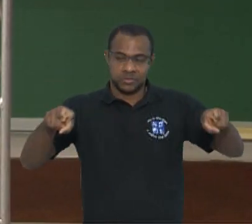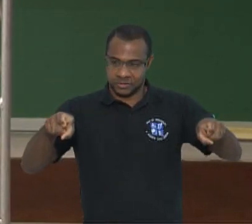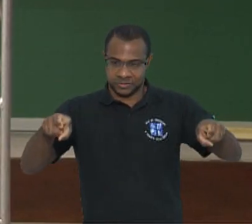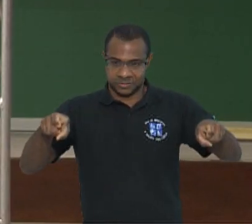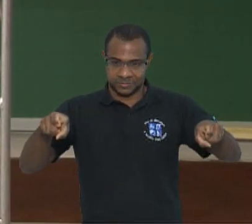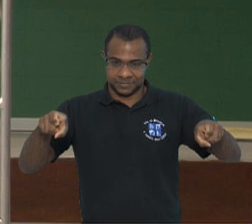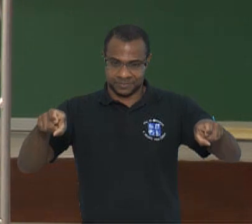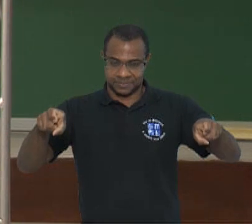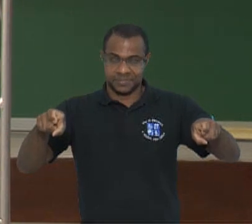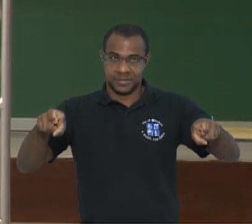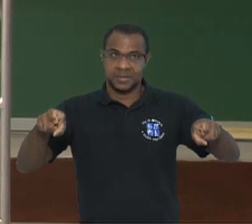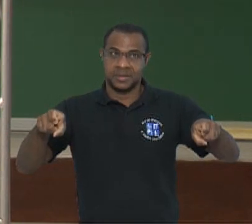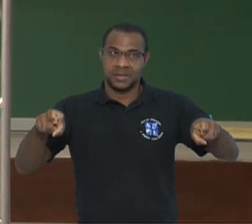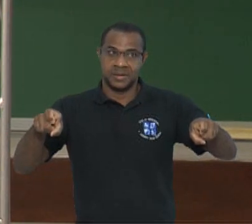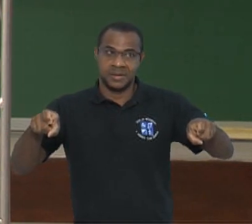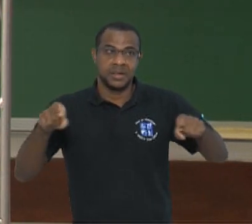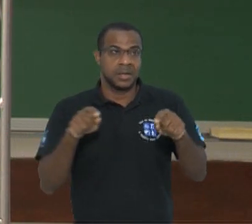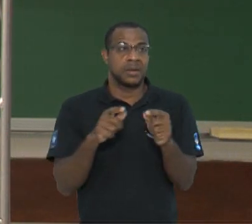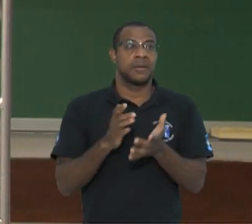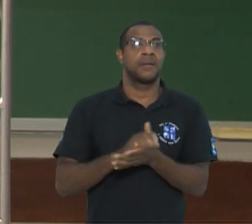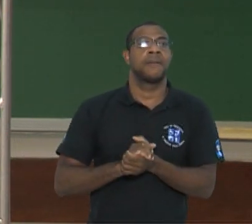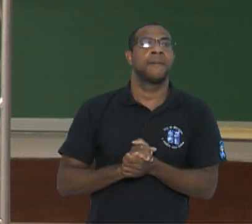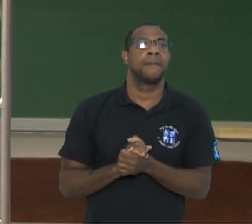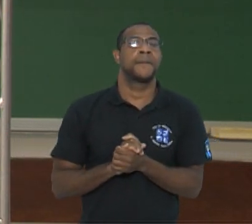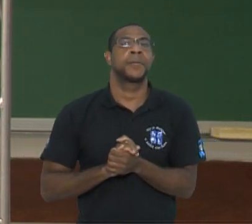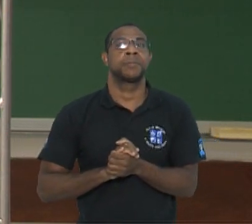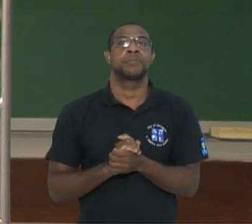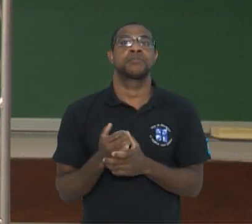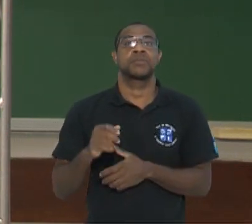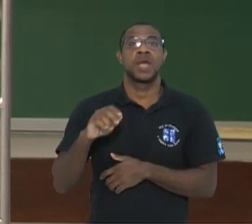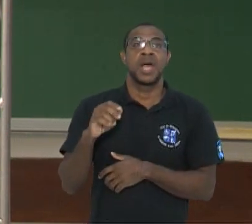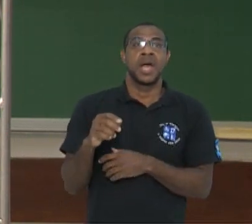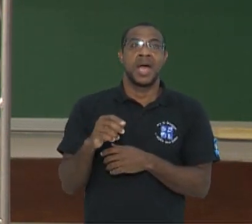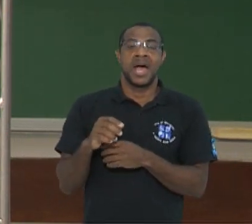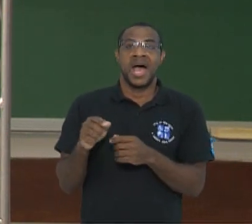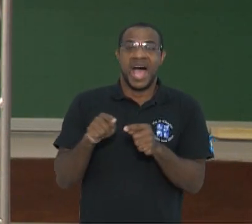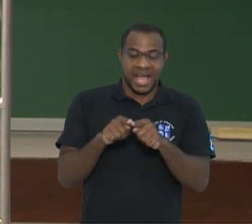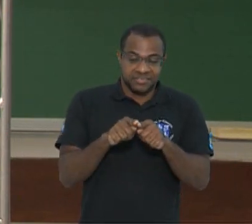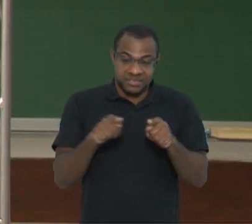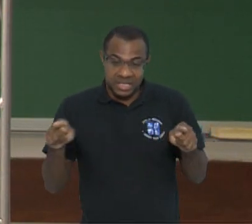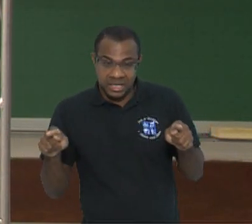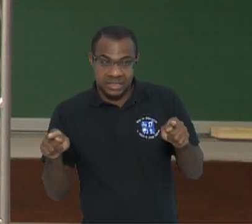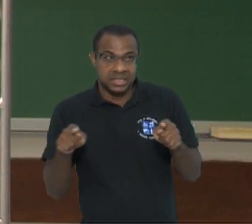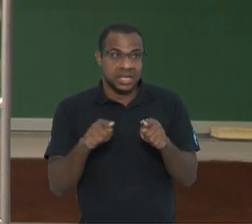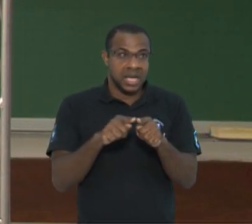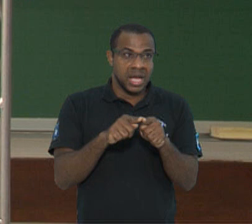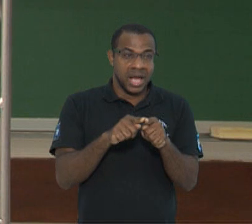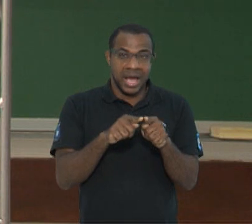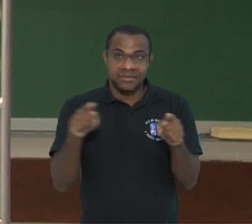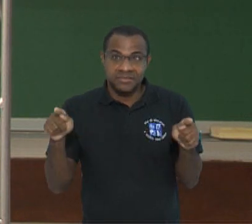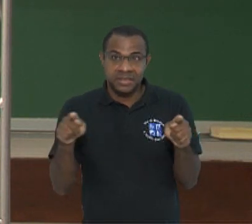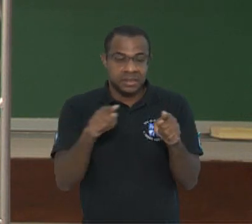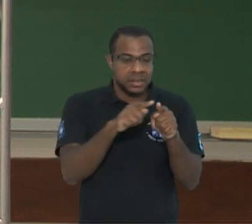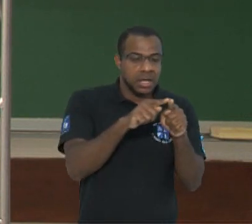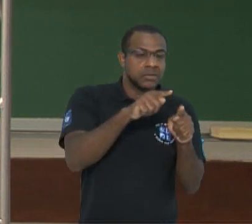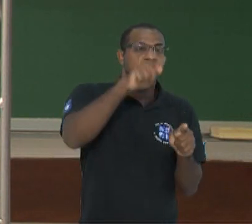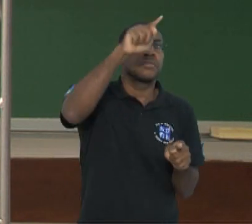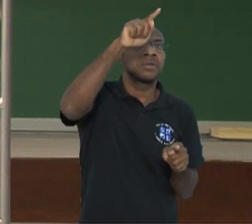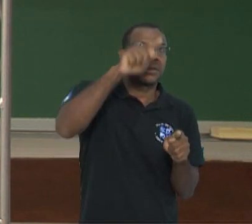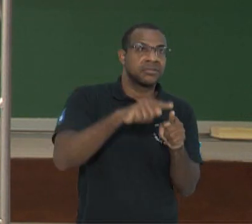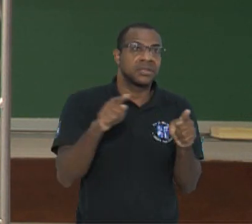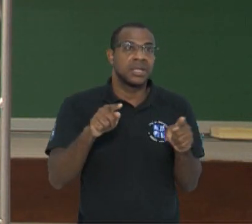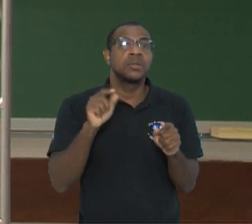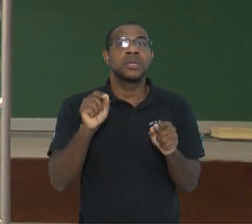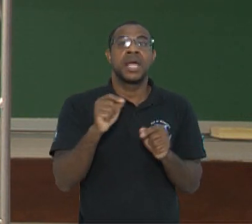Lembrando que a distância focal de uma hipérbole de um foco até o outro é igual a 2 vezes